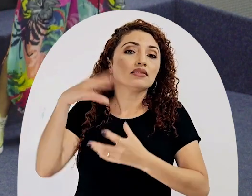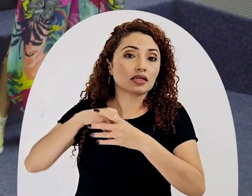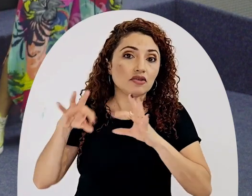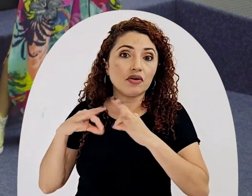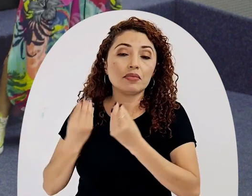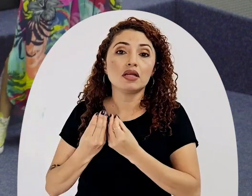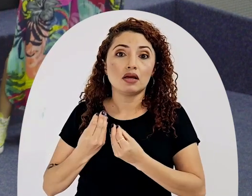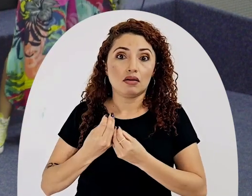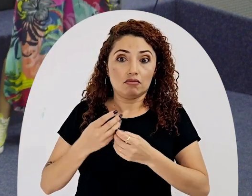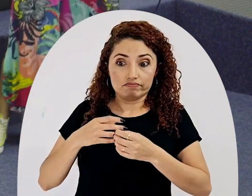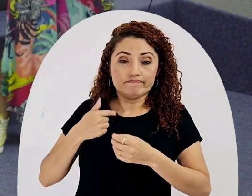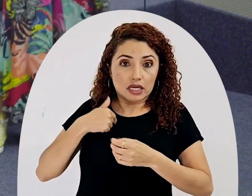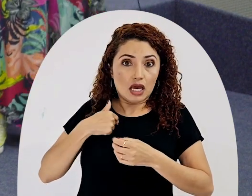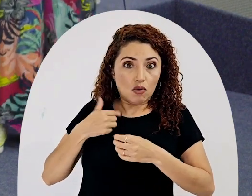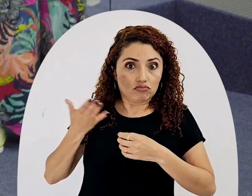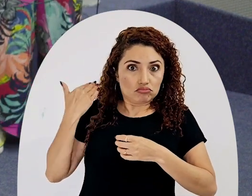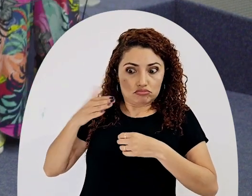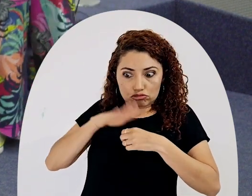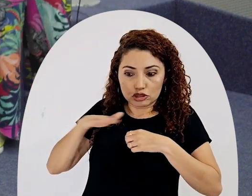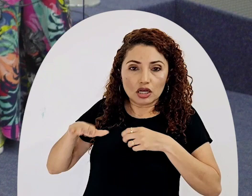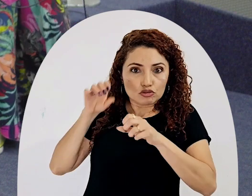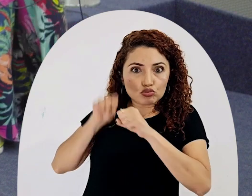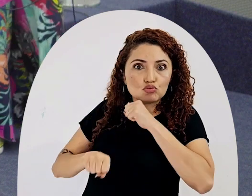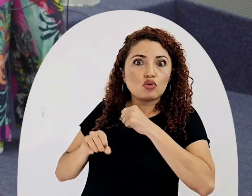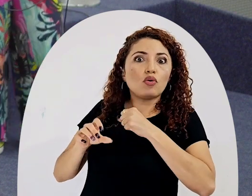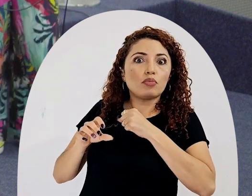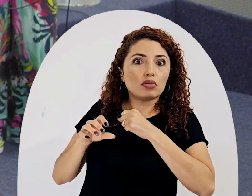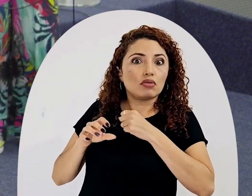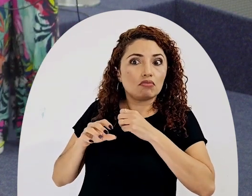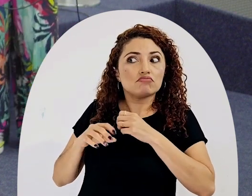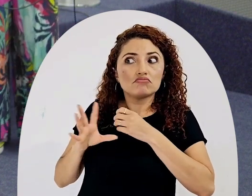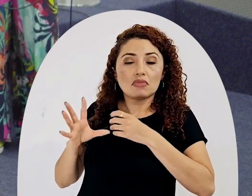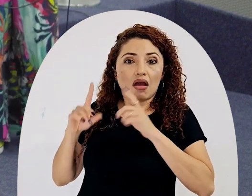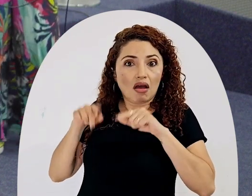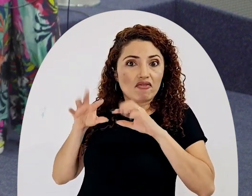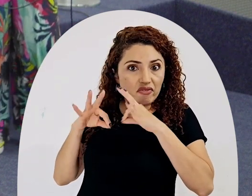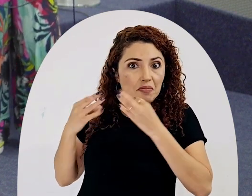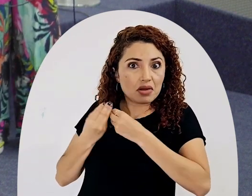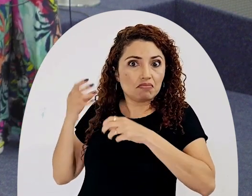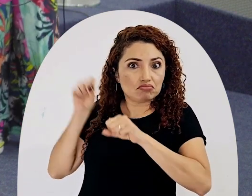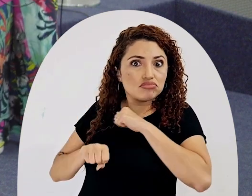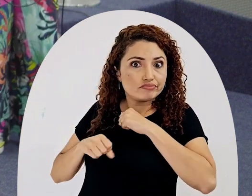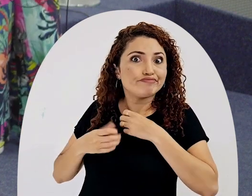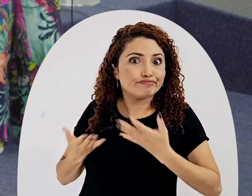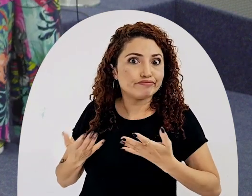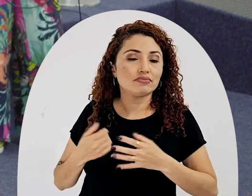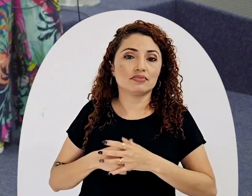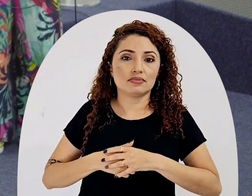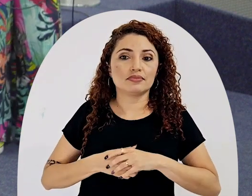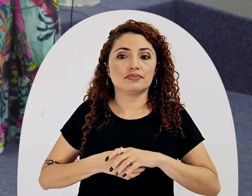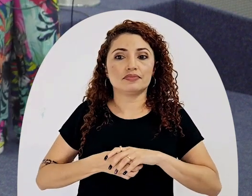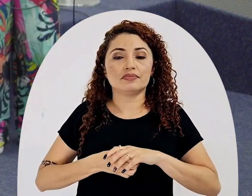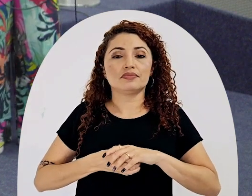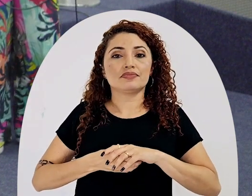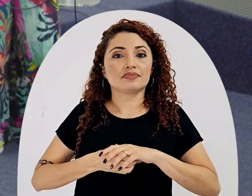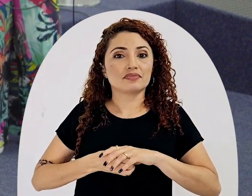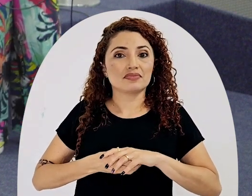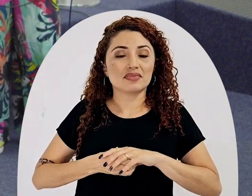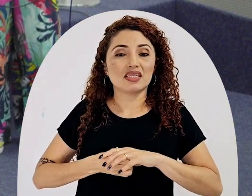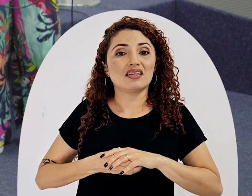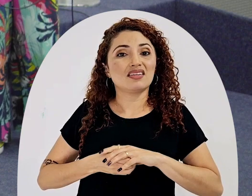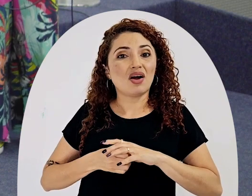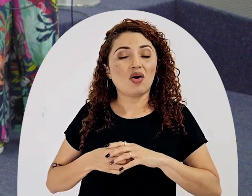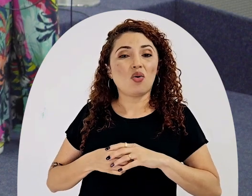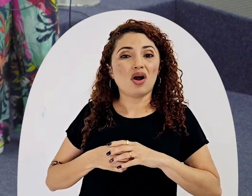familiar, quando eu era criança. Tá? E esses crimes são praticados por homens